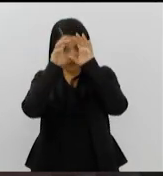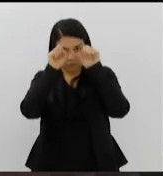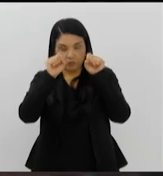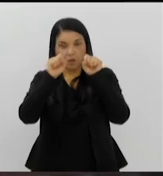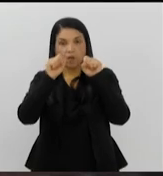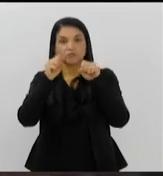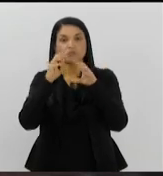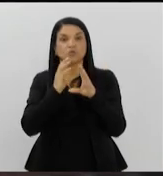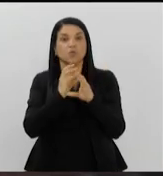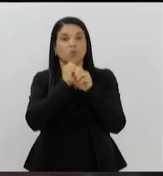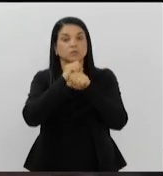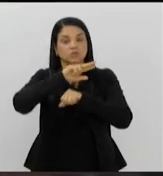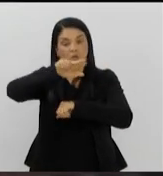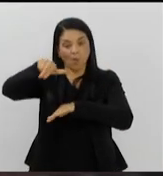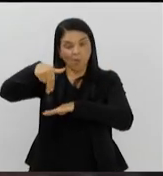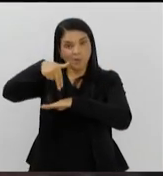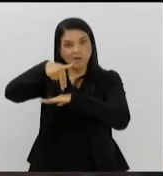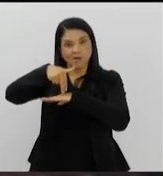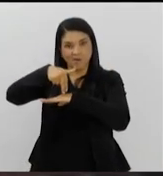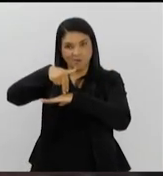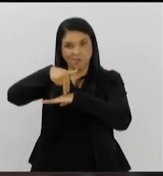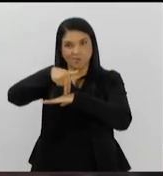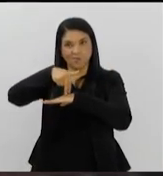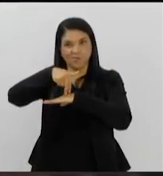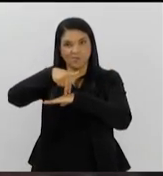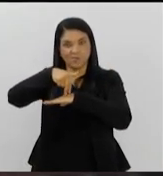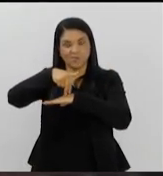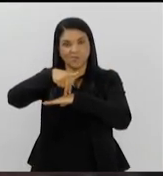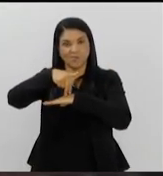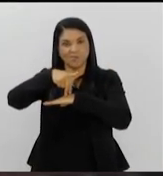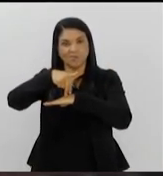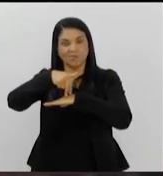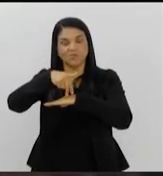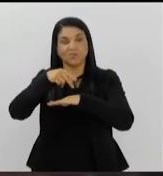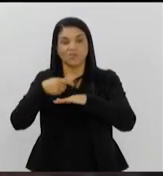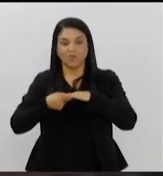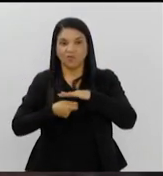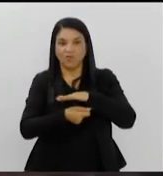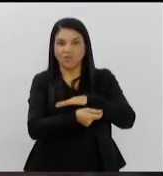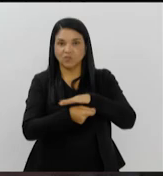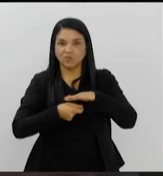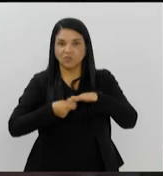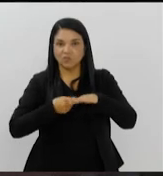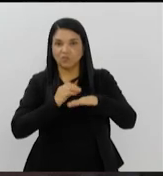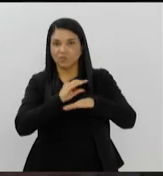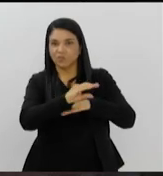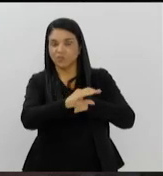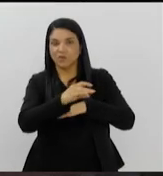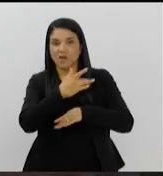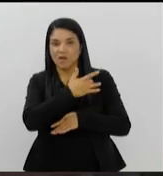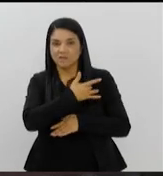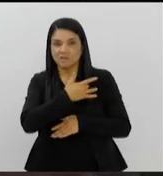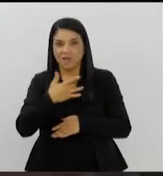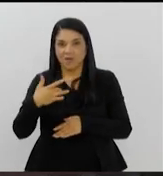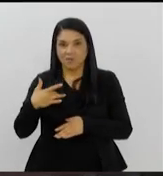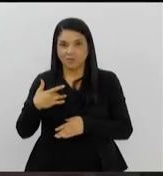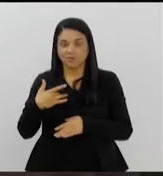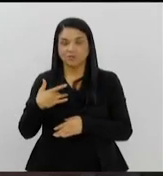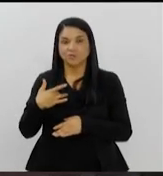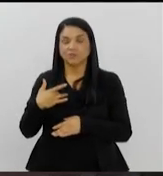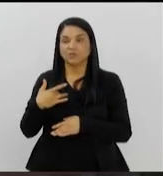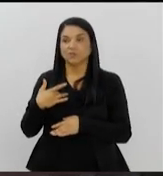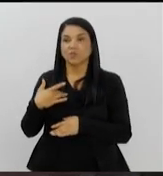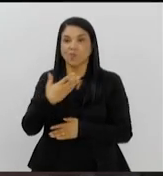quando o Tribunal de Contas da União, através do Fundo da Saúde, faz o repasse do governo